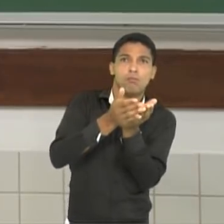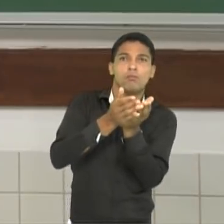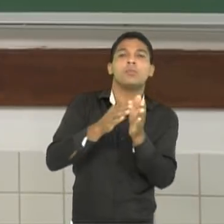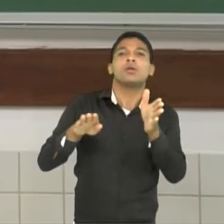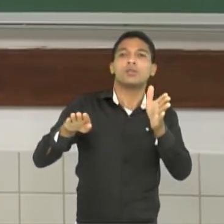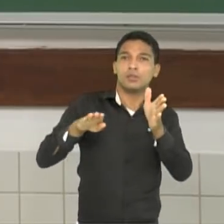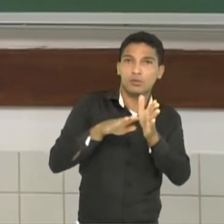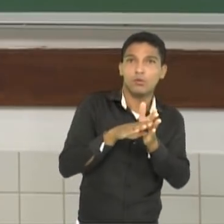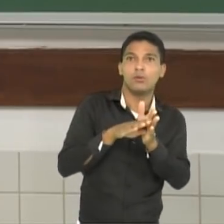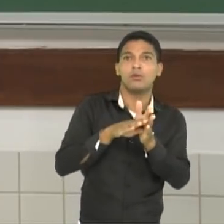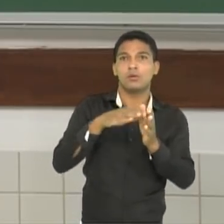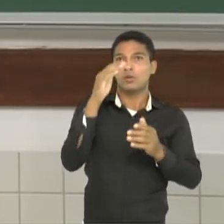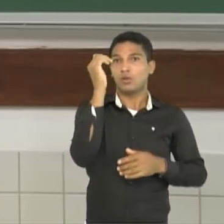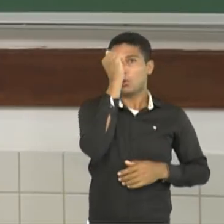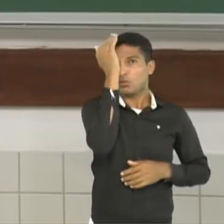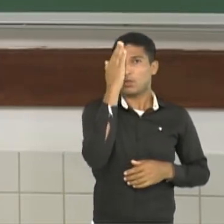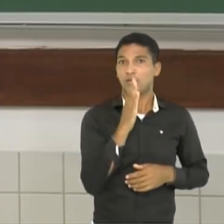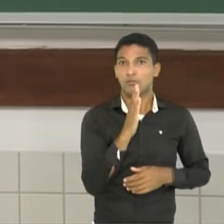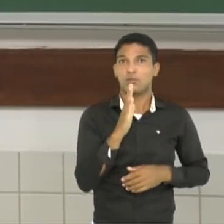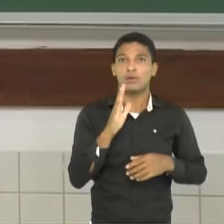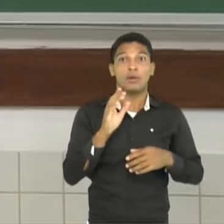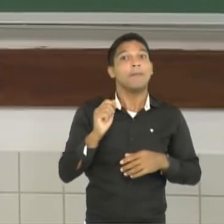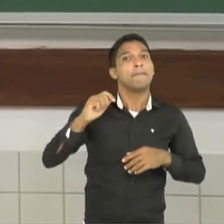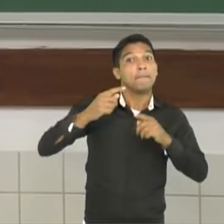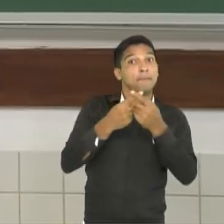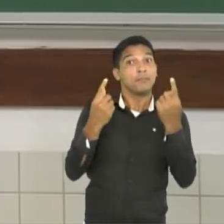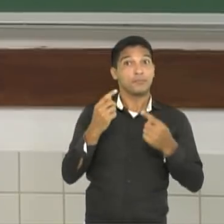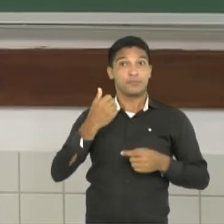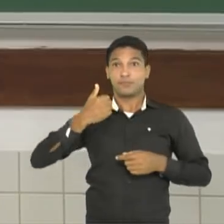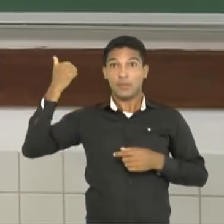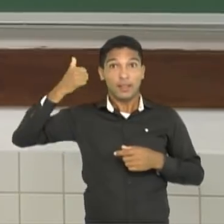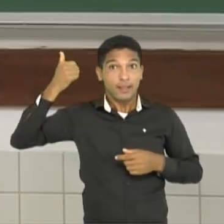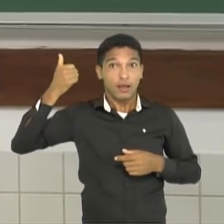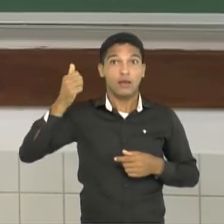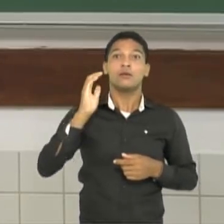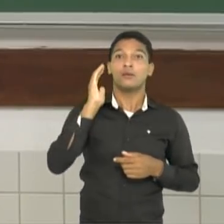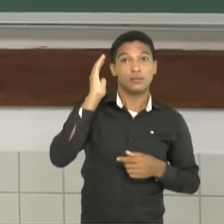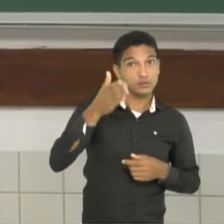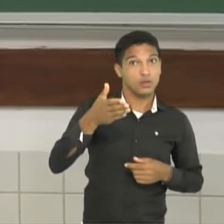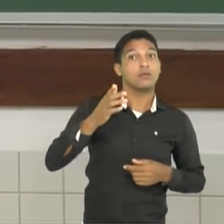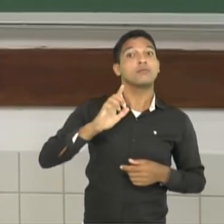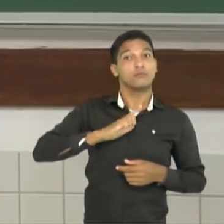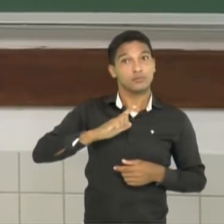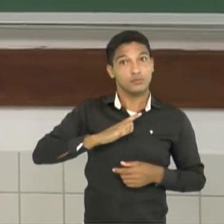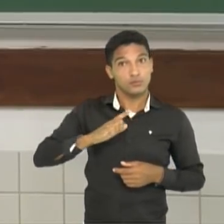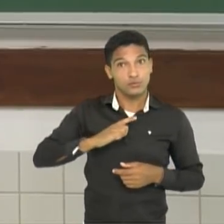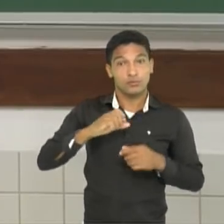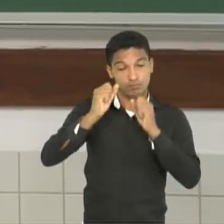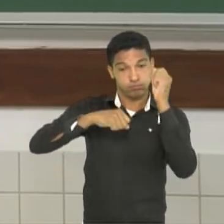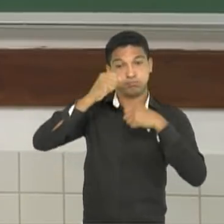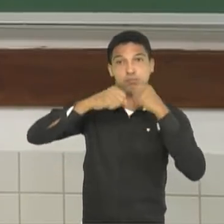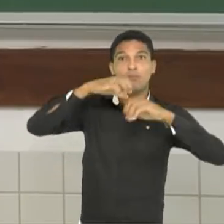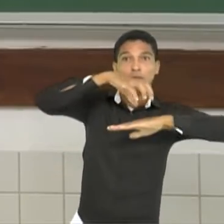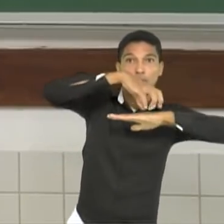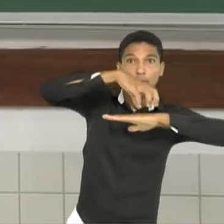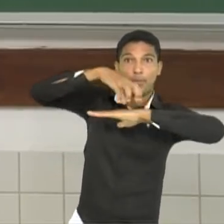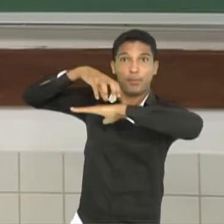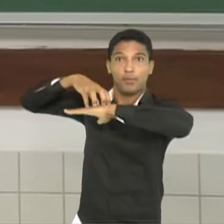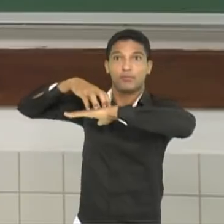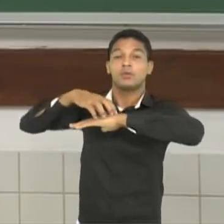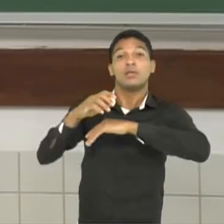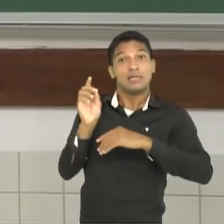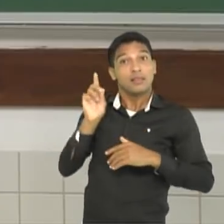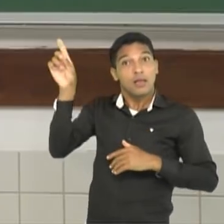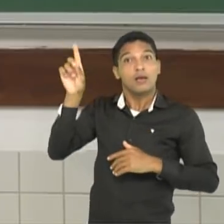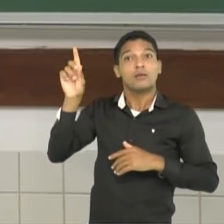vários países, e lá já tinha acontecido a industrialização. Então, algumas técnicas, algumas formas de trabalho já